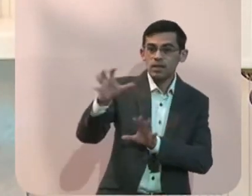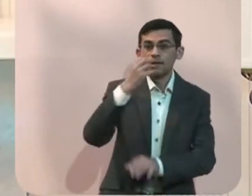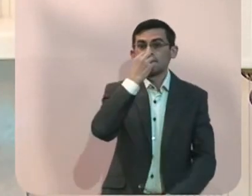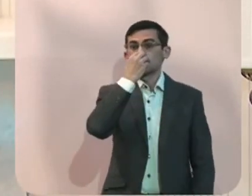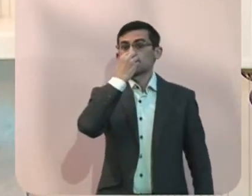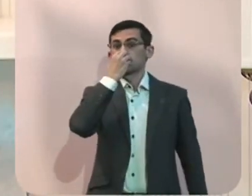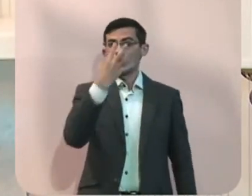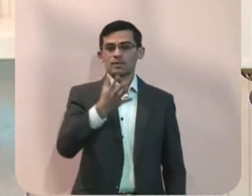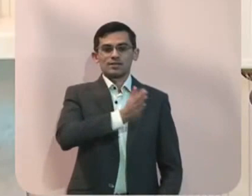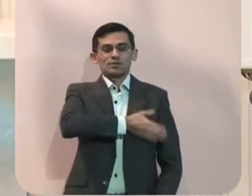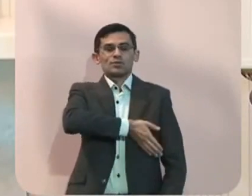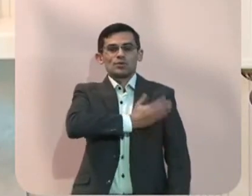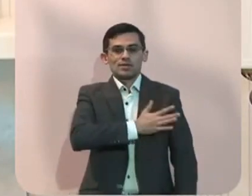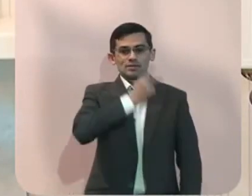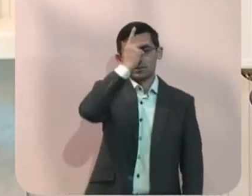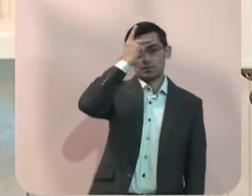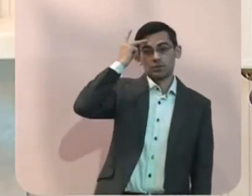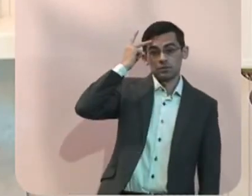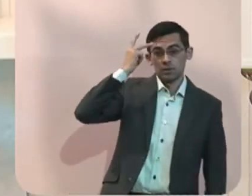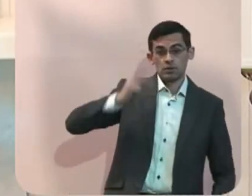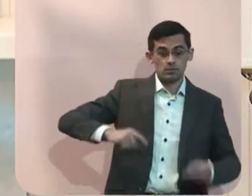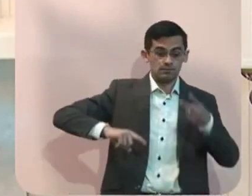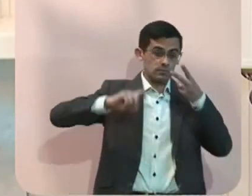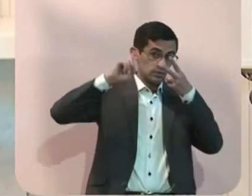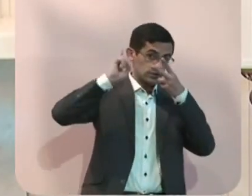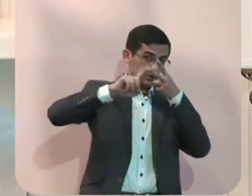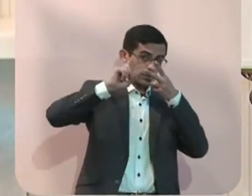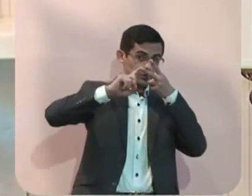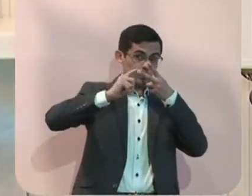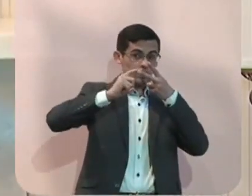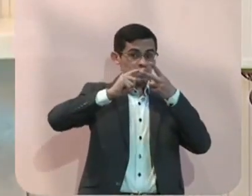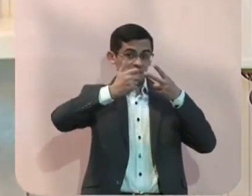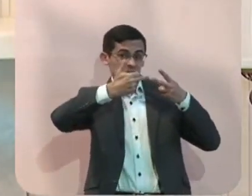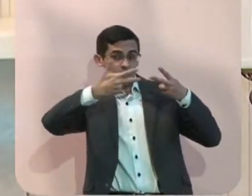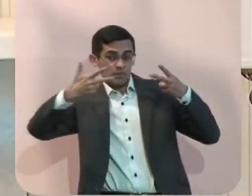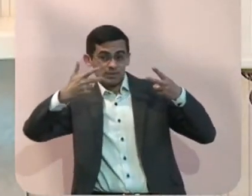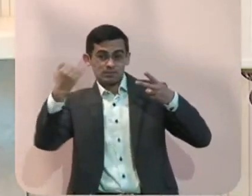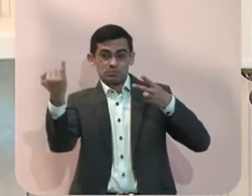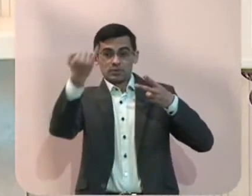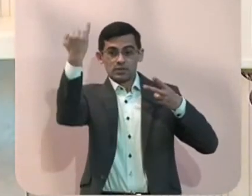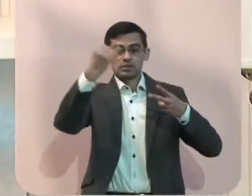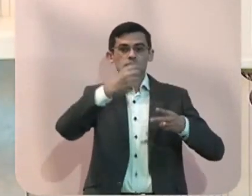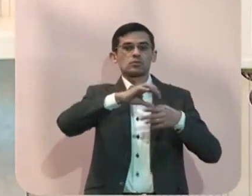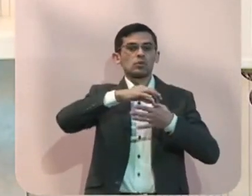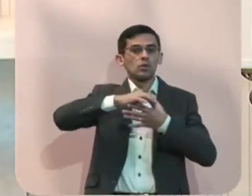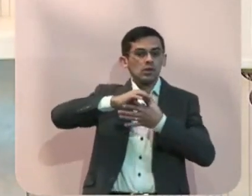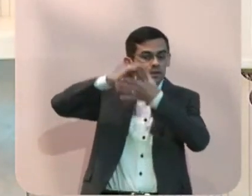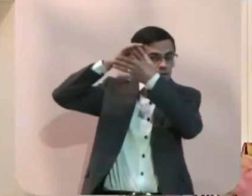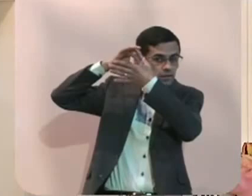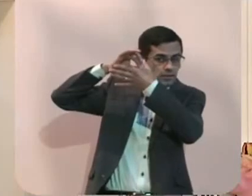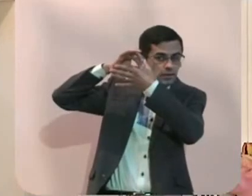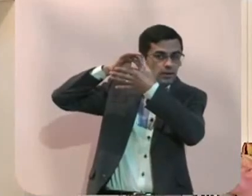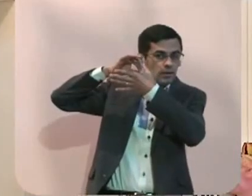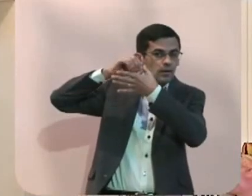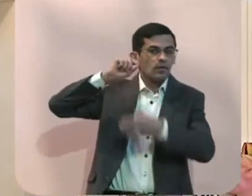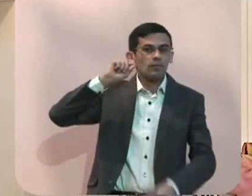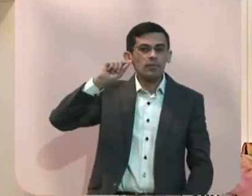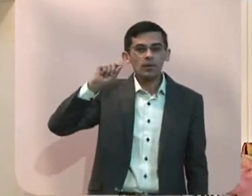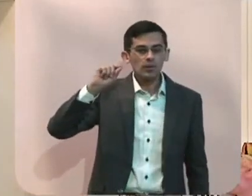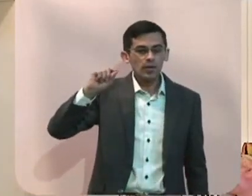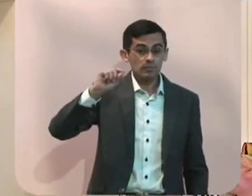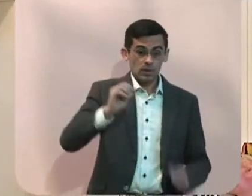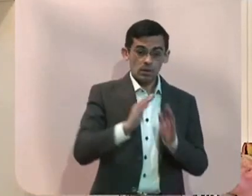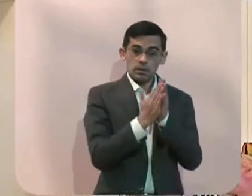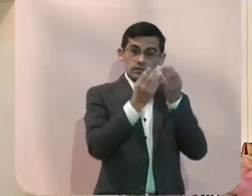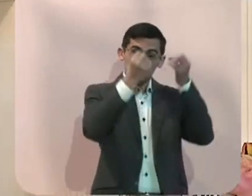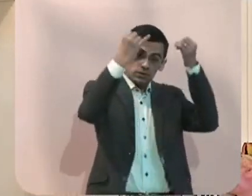no coração dos outros. Segunda qualidade desses líderes era plenitude. E a